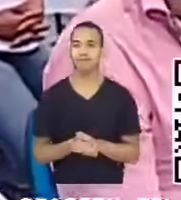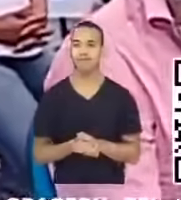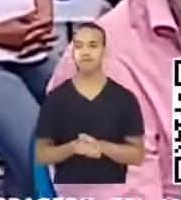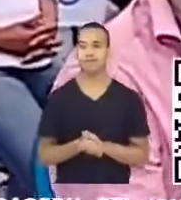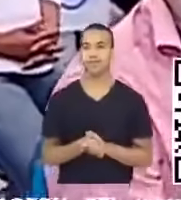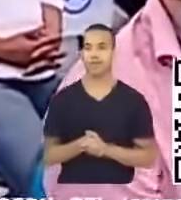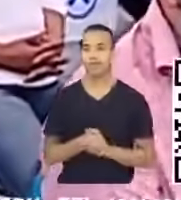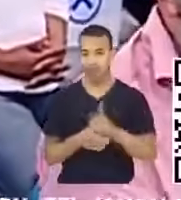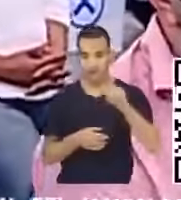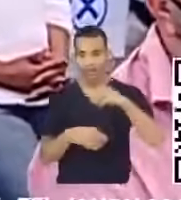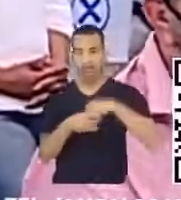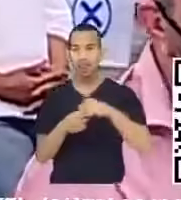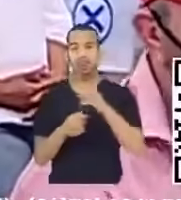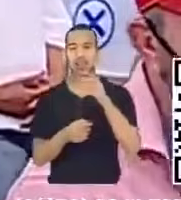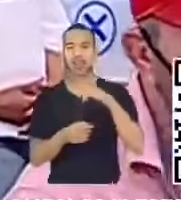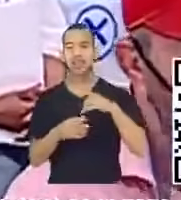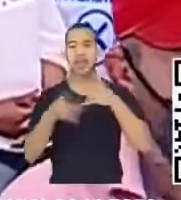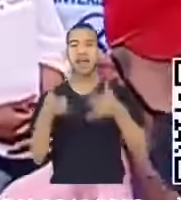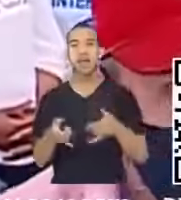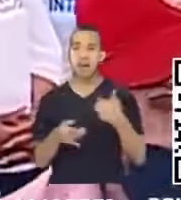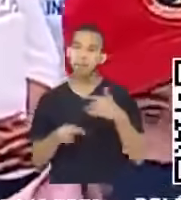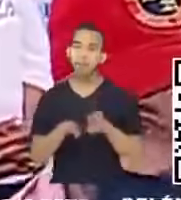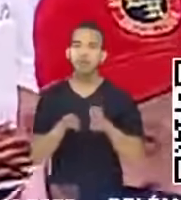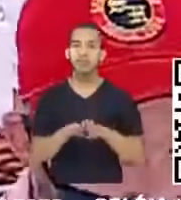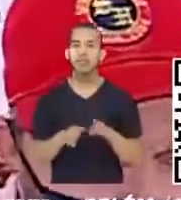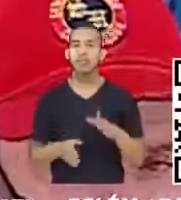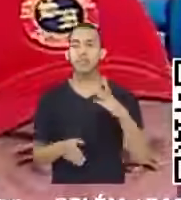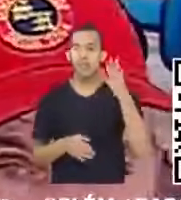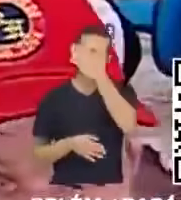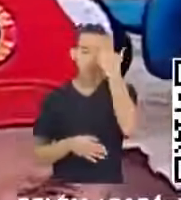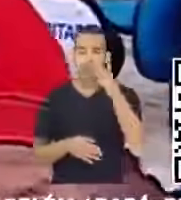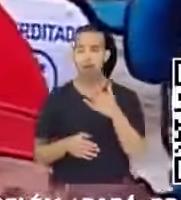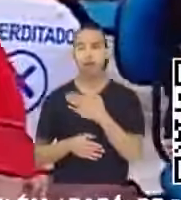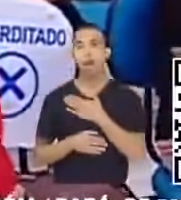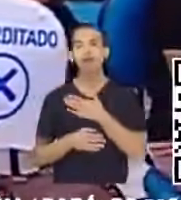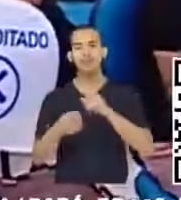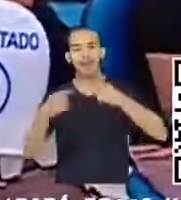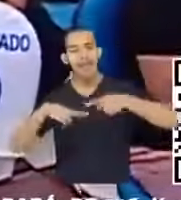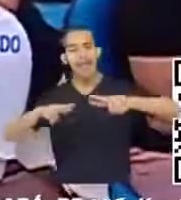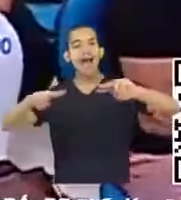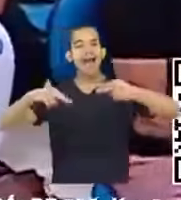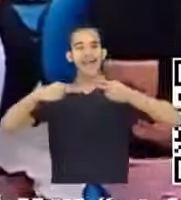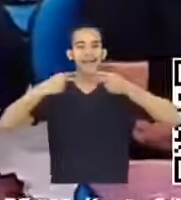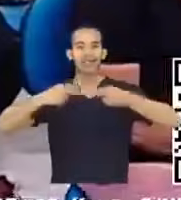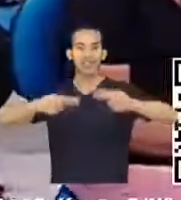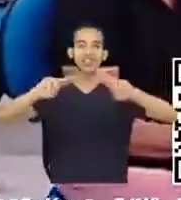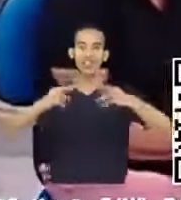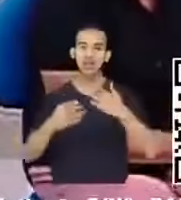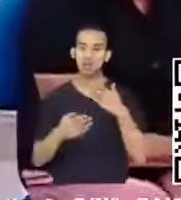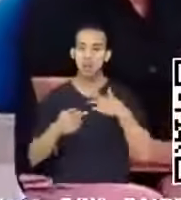na cama o meu também tem gente que quase de redes né é quem te guarda